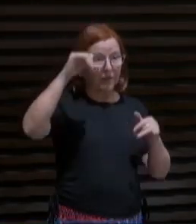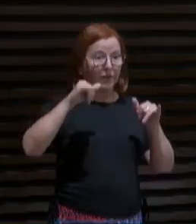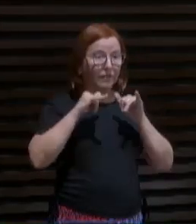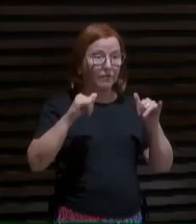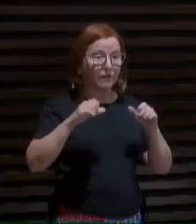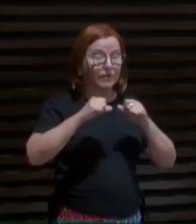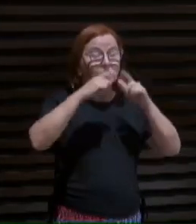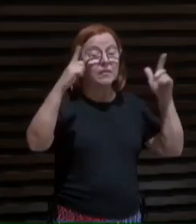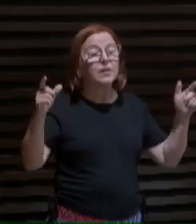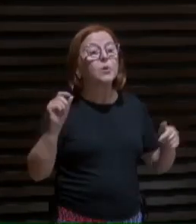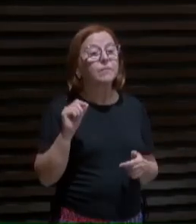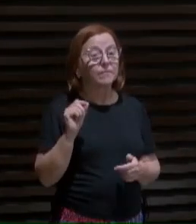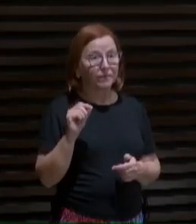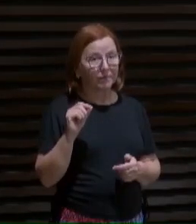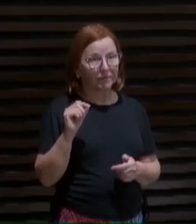expressamente o quê?